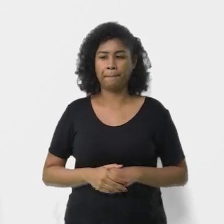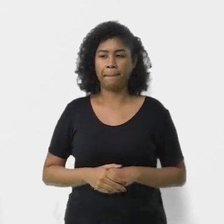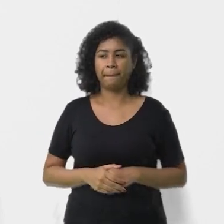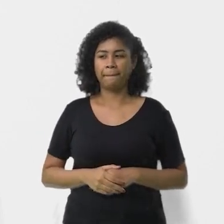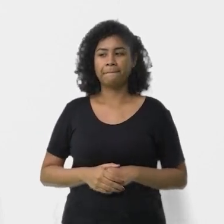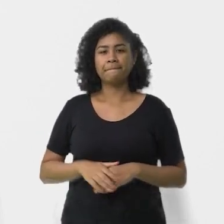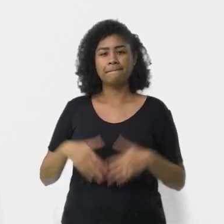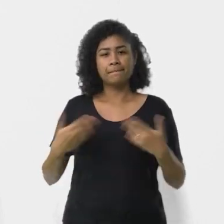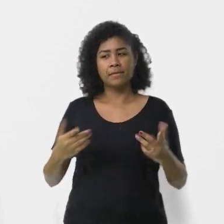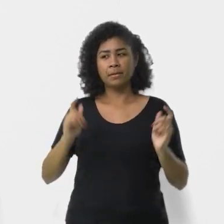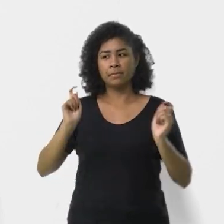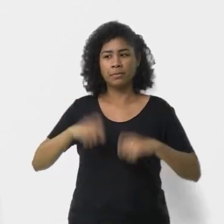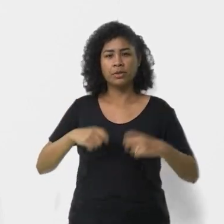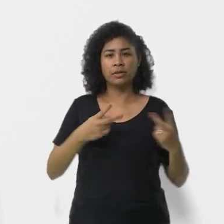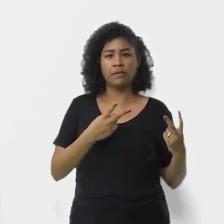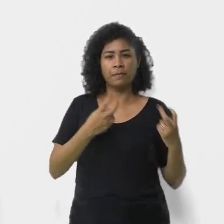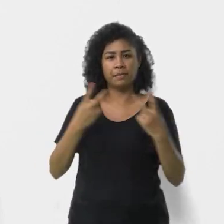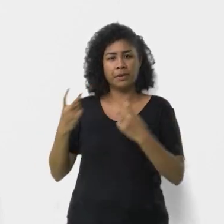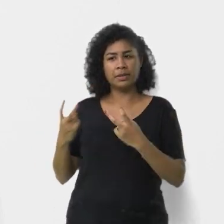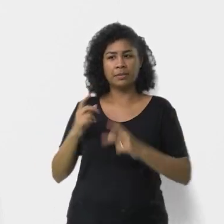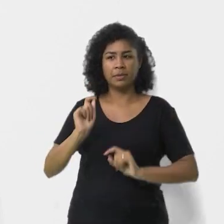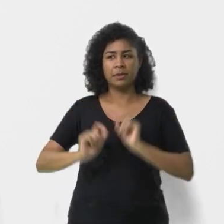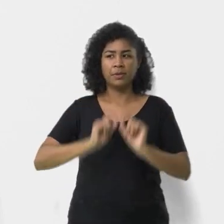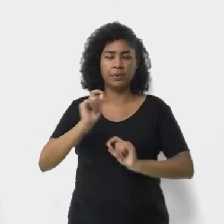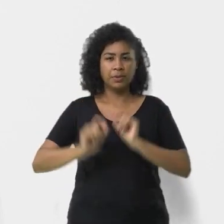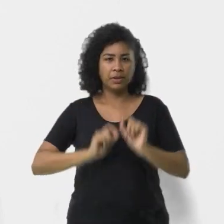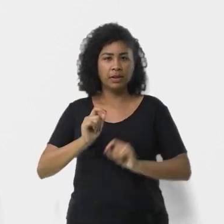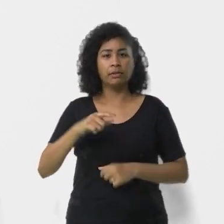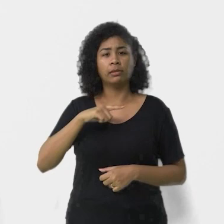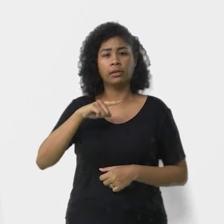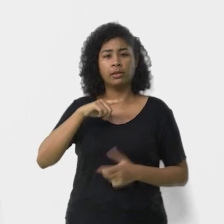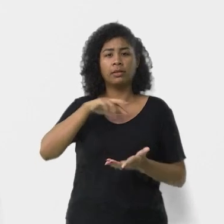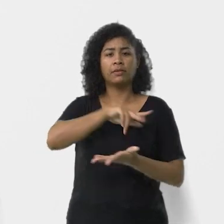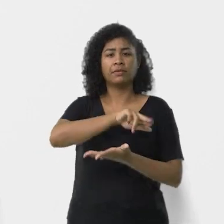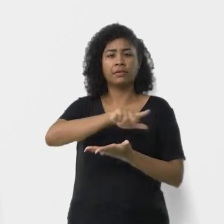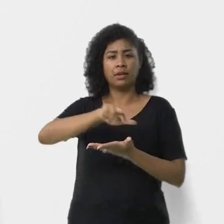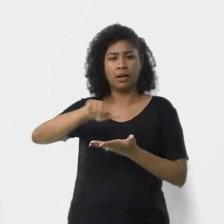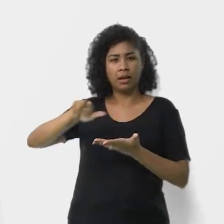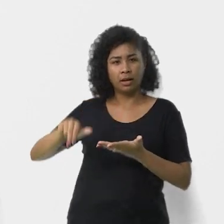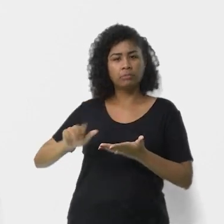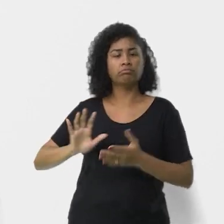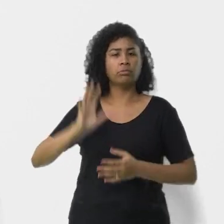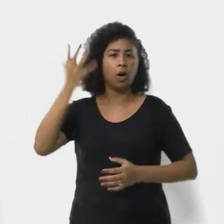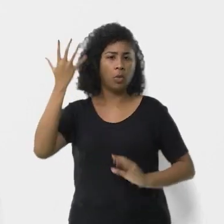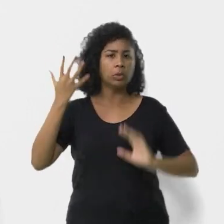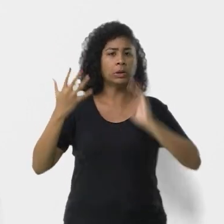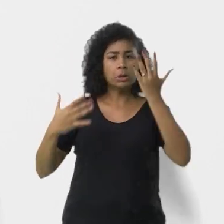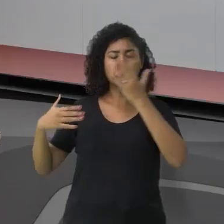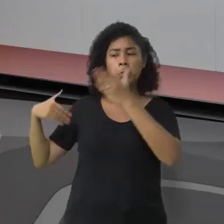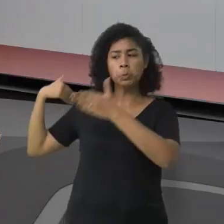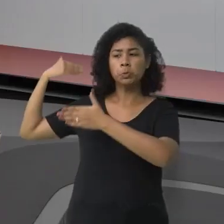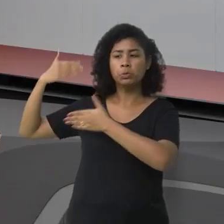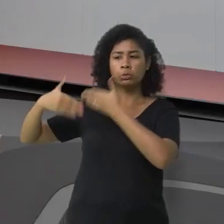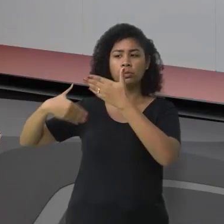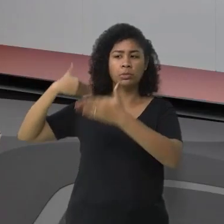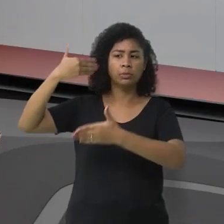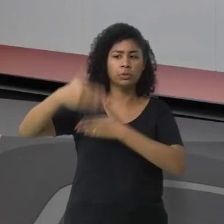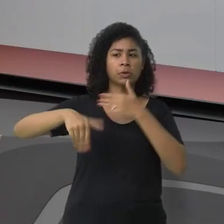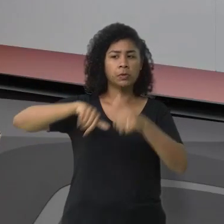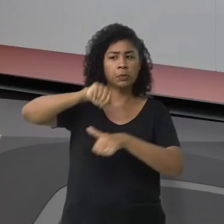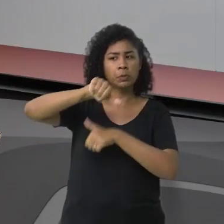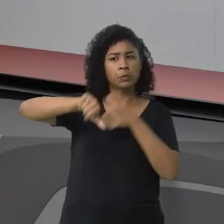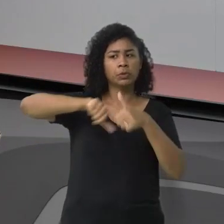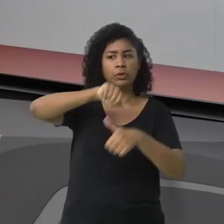gente observa que vai existir aí várias situações e várias mudanças que vão ocorrendo com o passar do